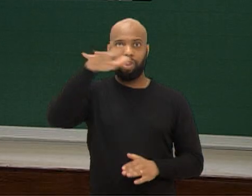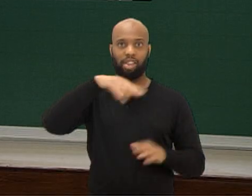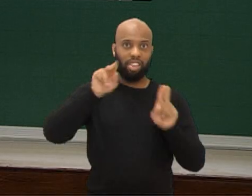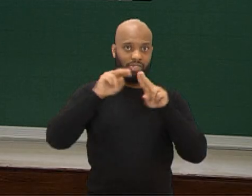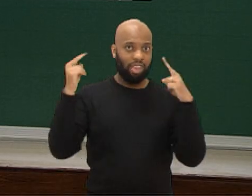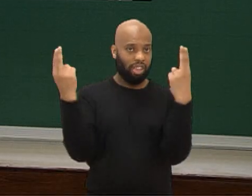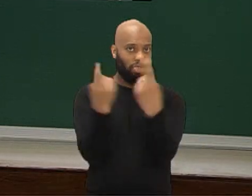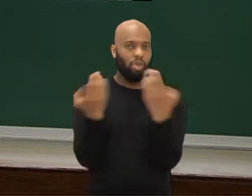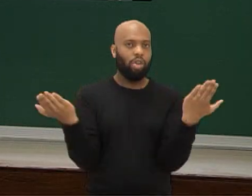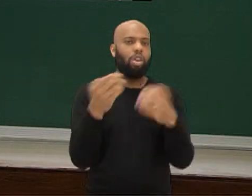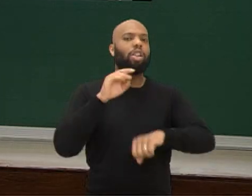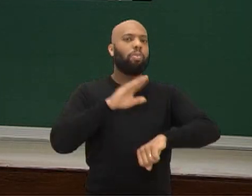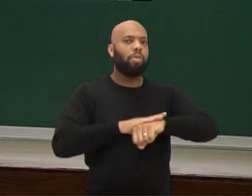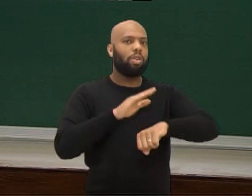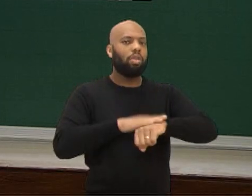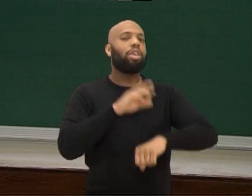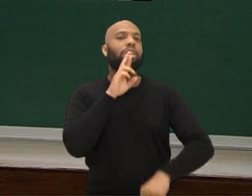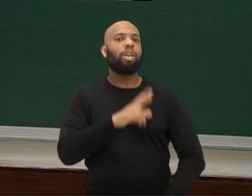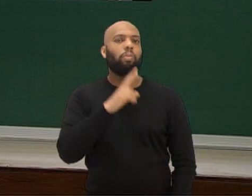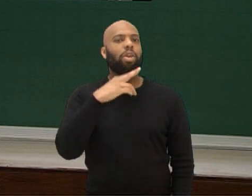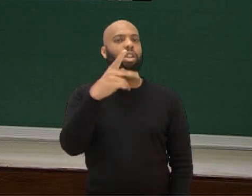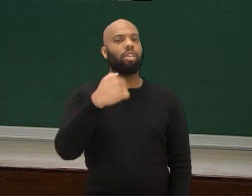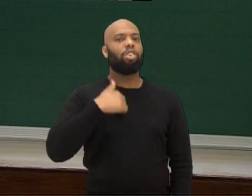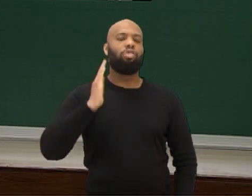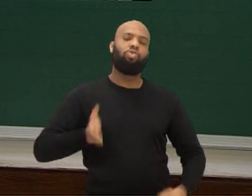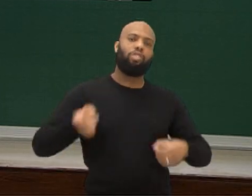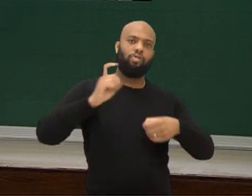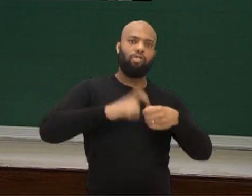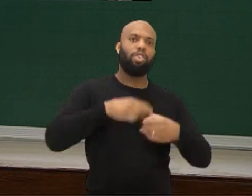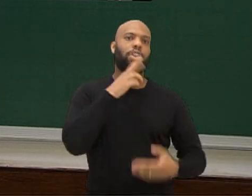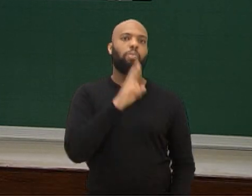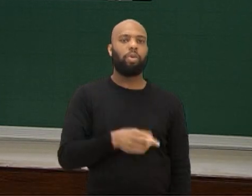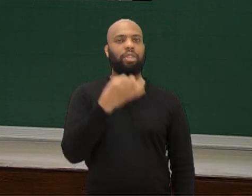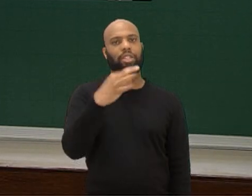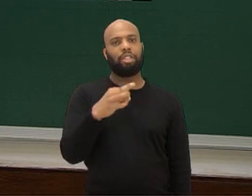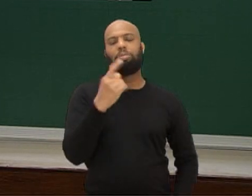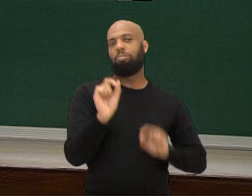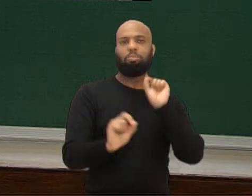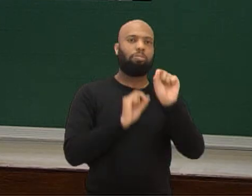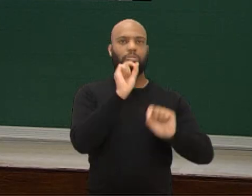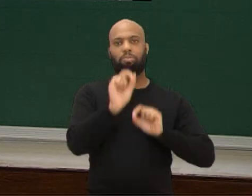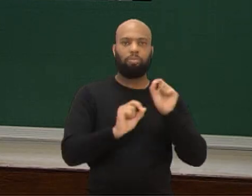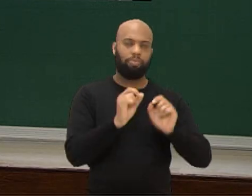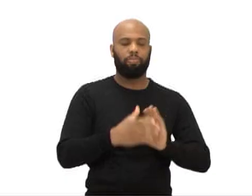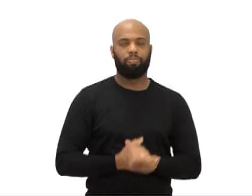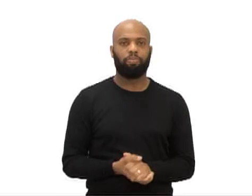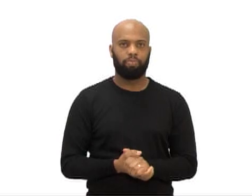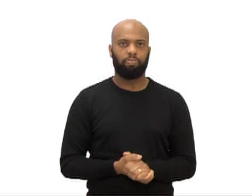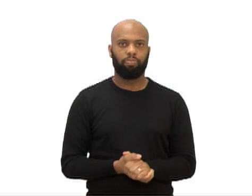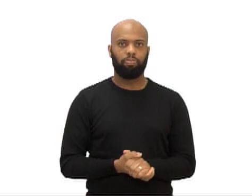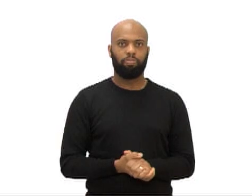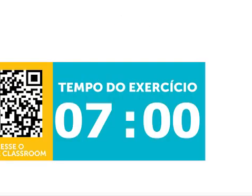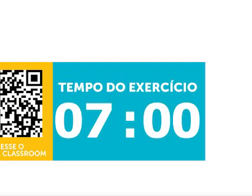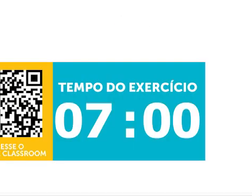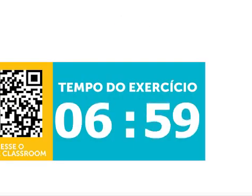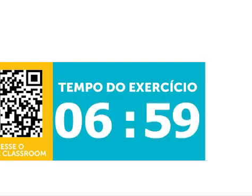vão ter alguns minutos para responder essa atividade e a gente já retorna para ver qual é a frase correta.